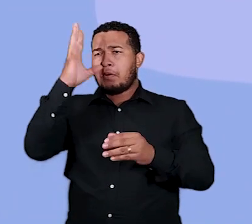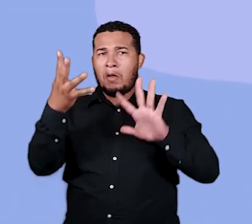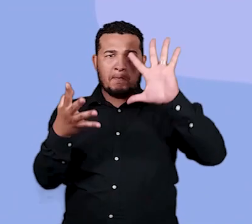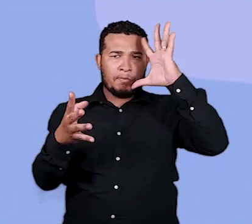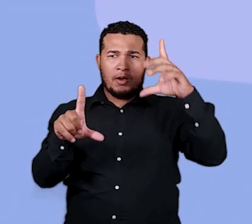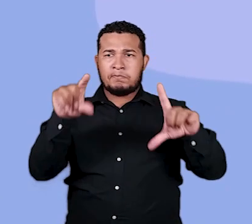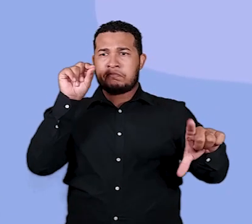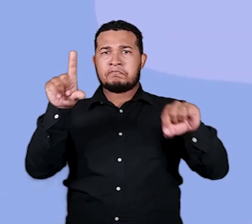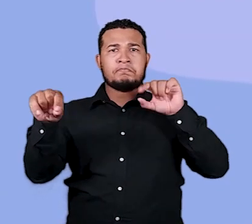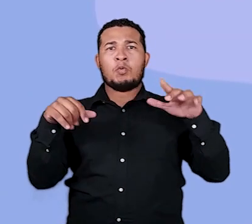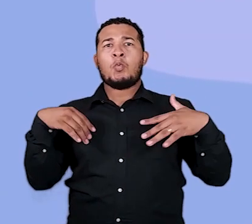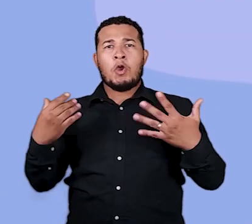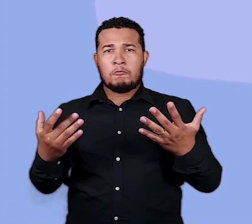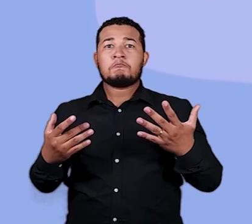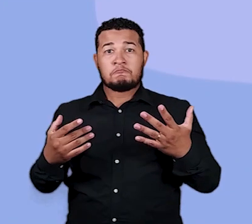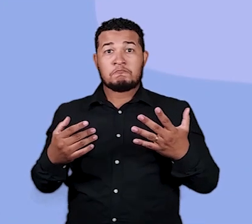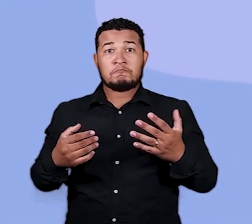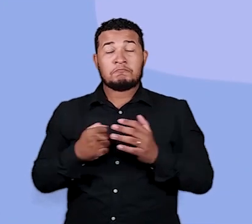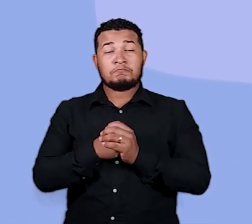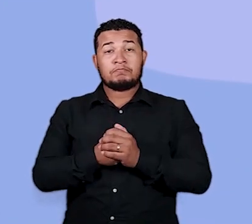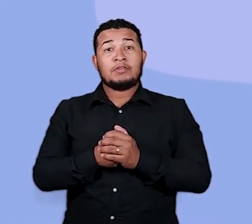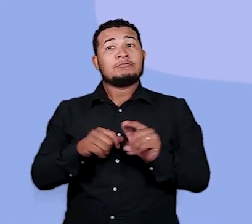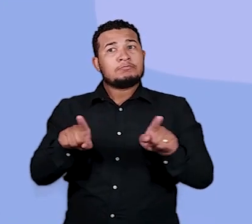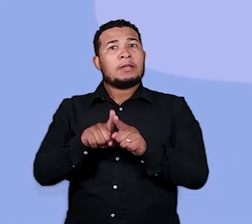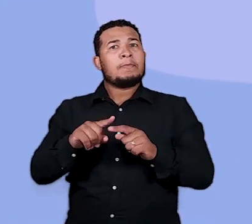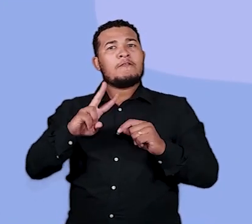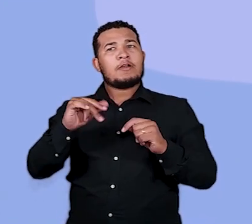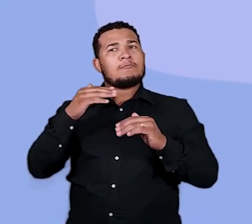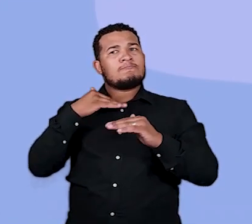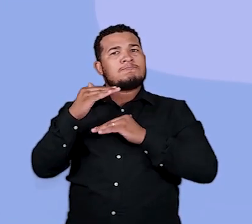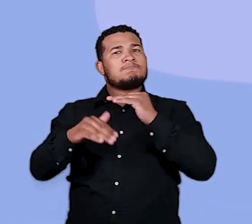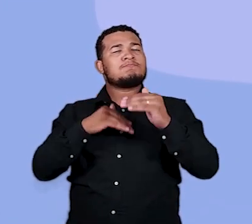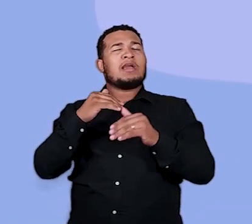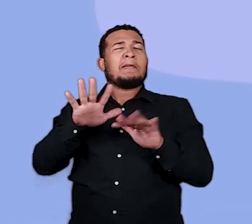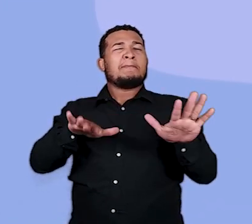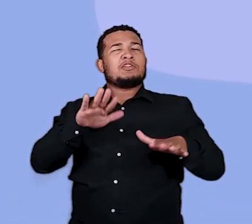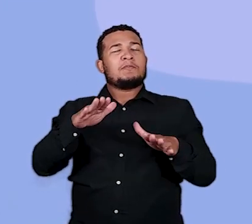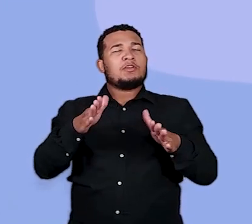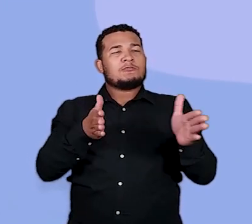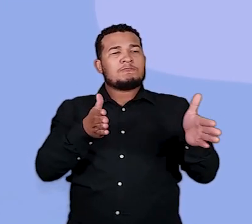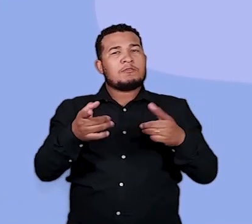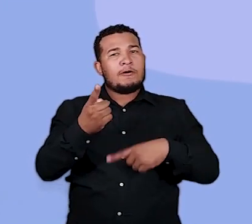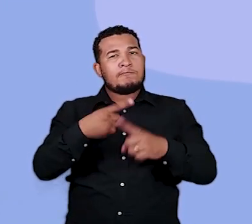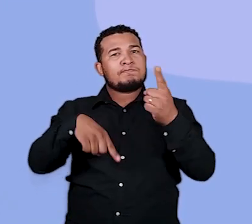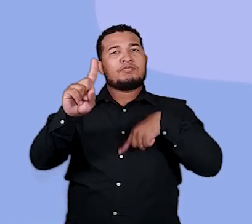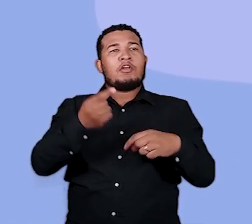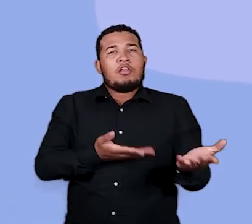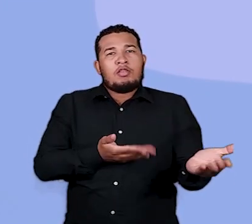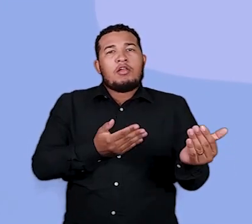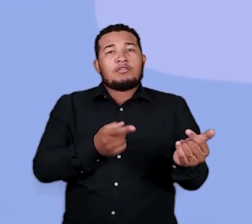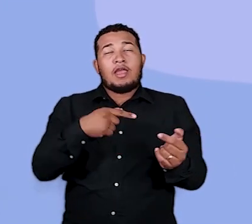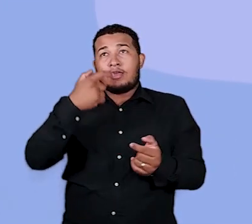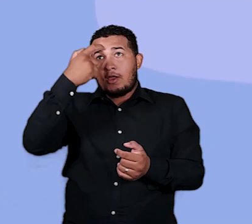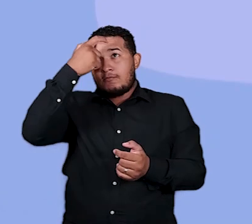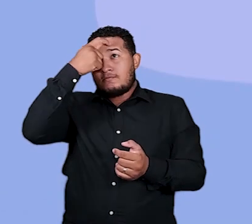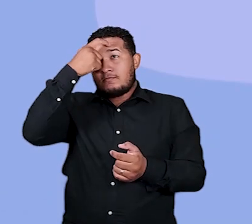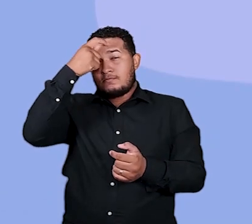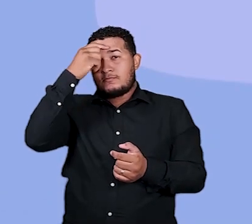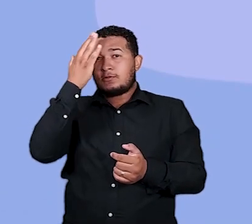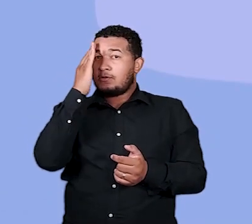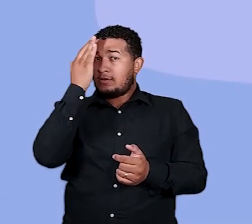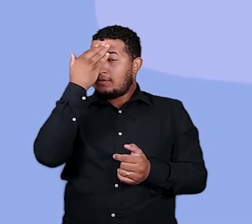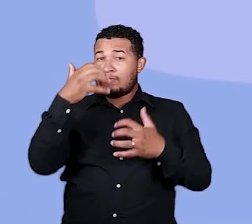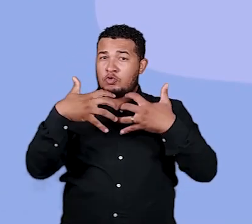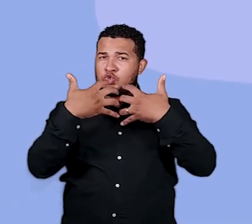tomada de decisão. Uma das últimas partes do cérebro a se desenvolver durante a adolescência é o córtex